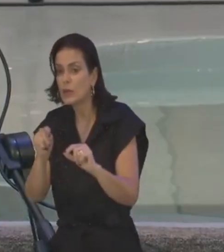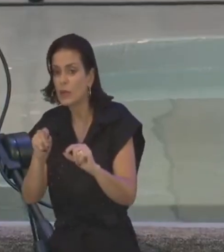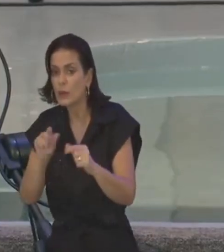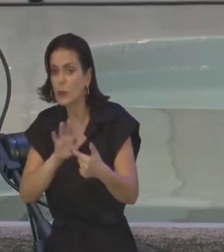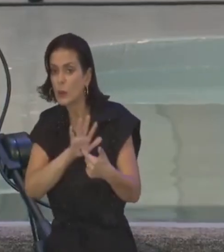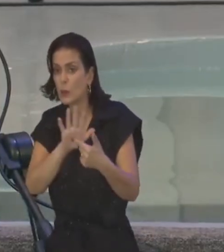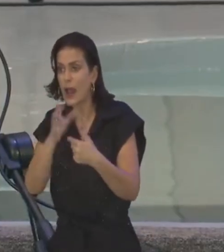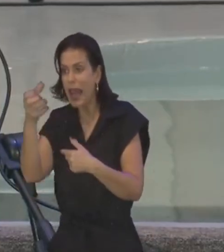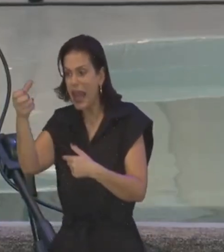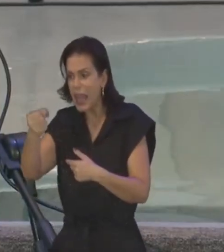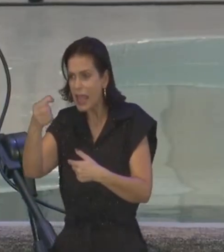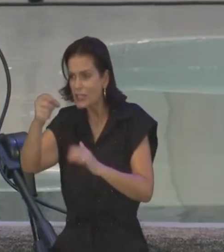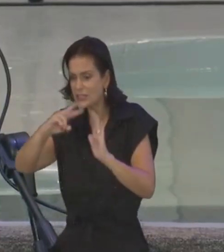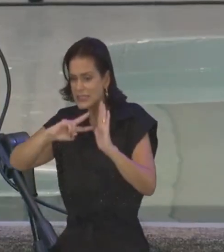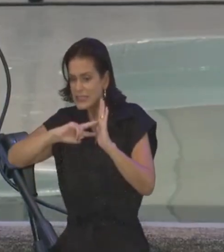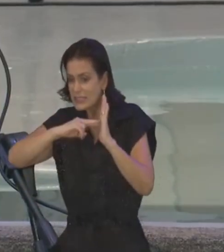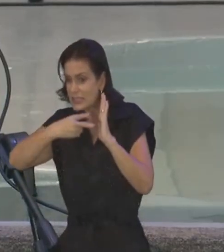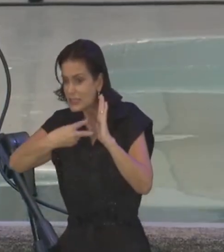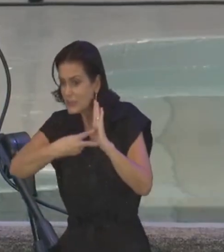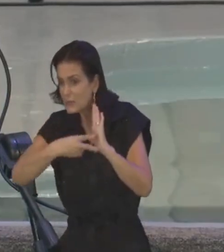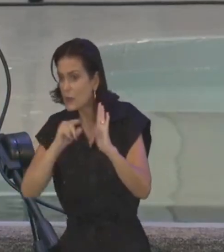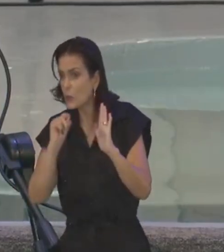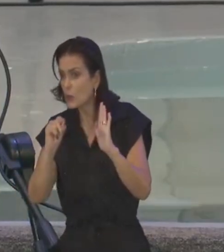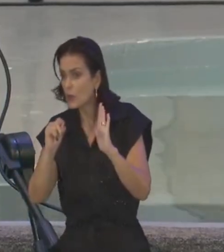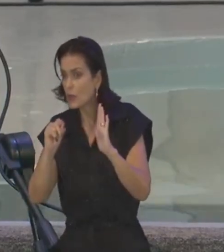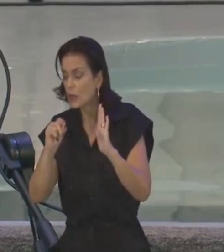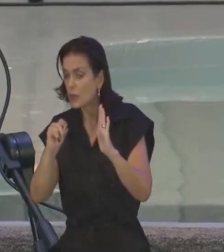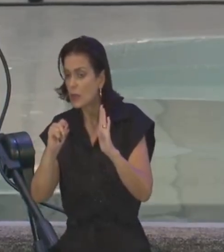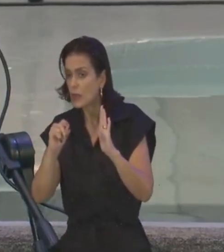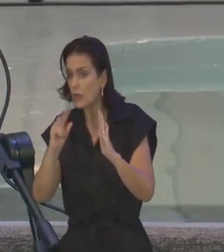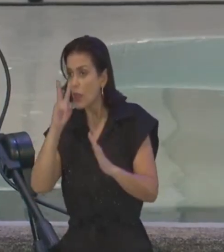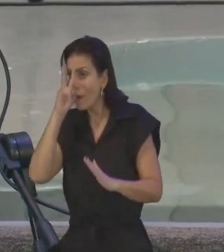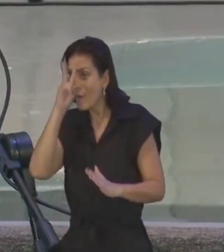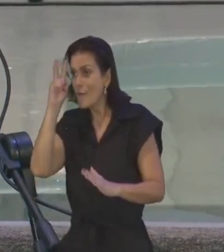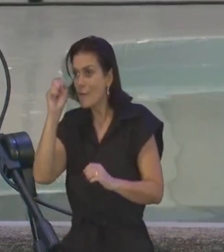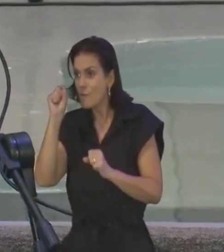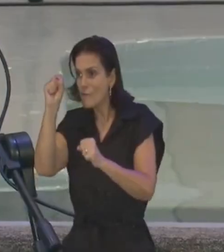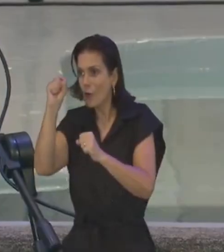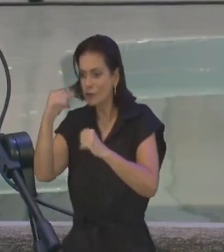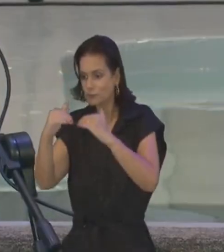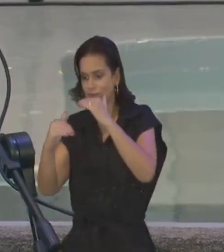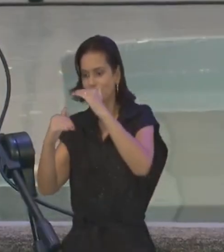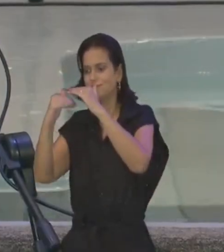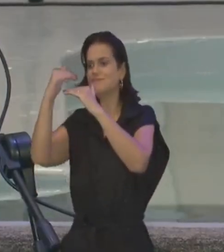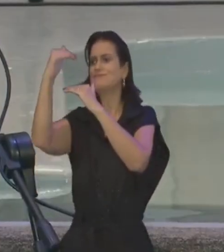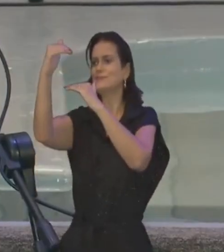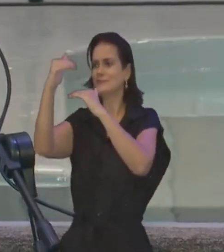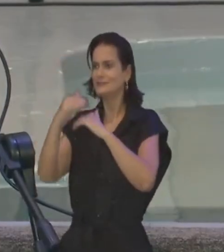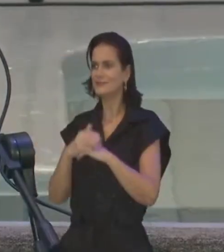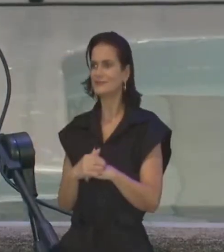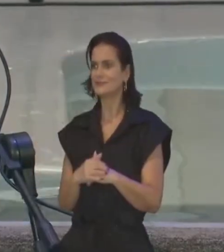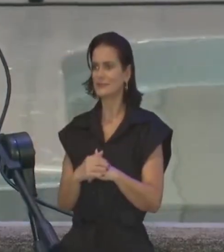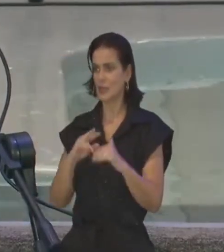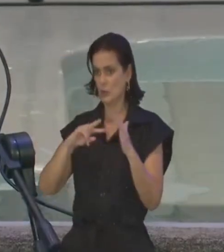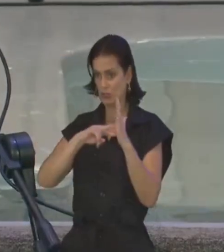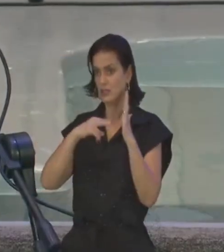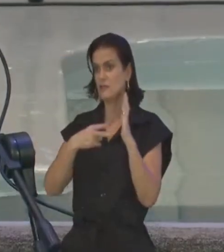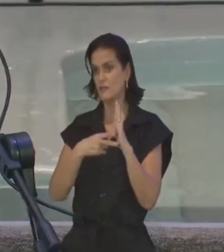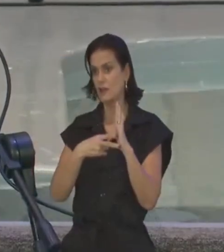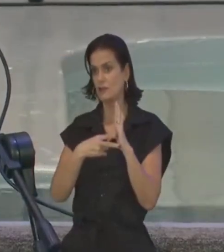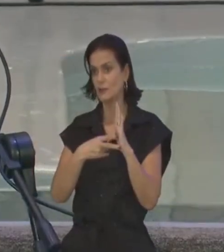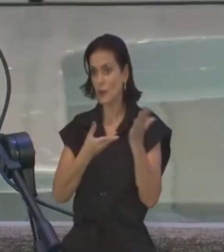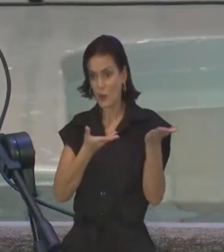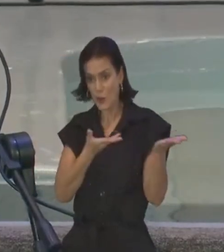do leite, que ele aqui nos apresenta, significa fortalecimento e crescimento. É o